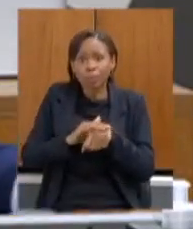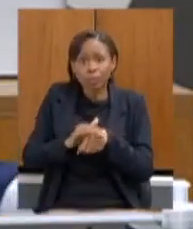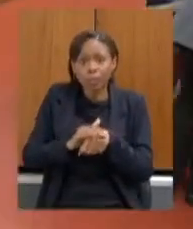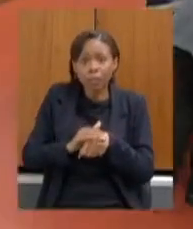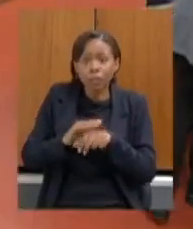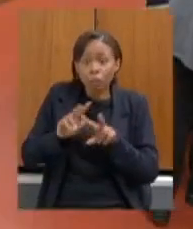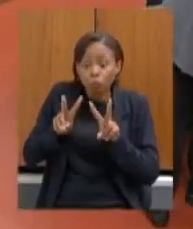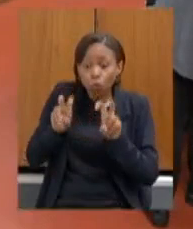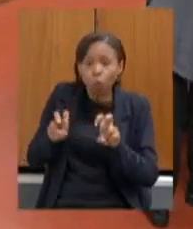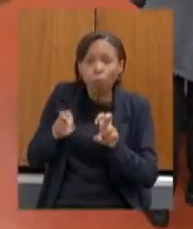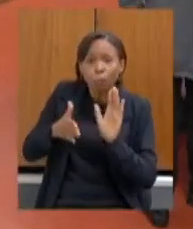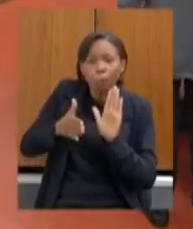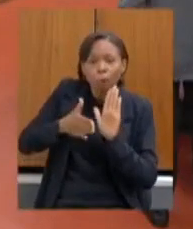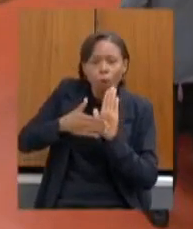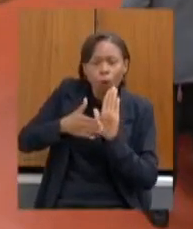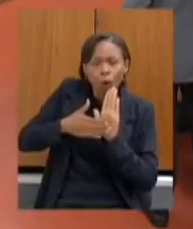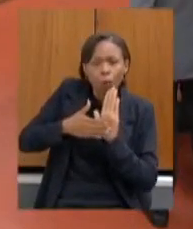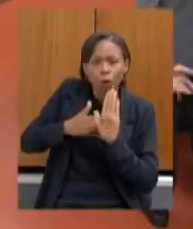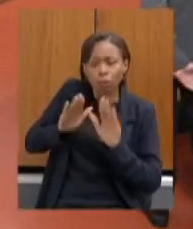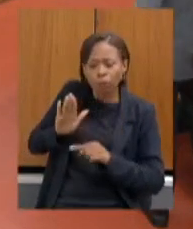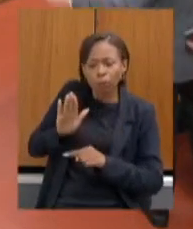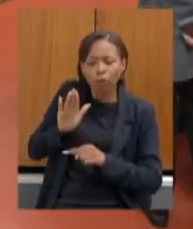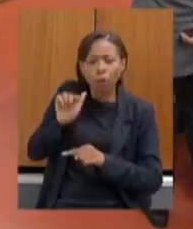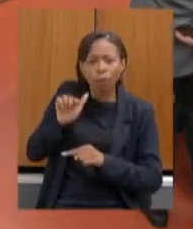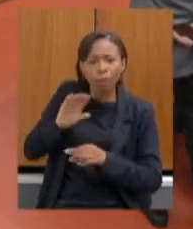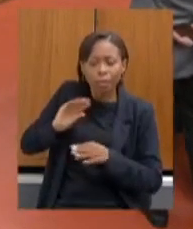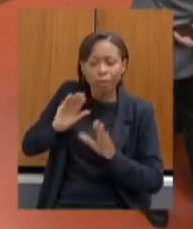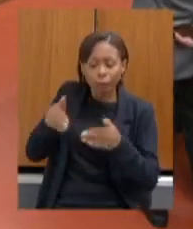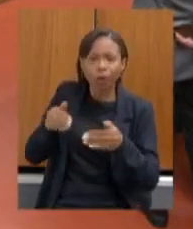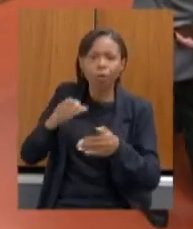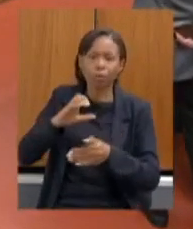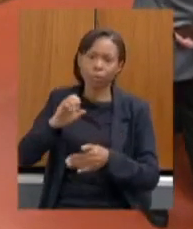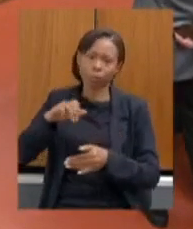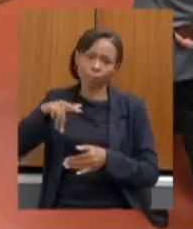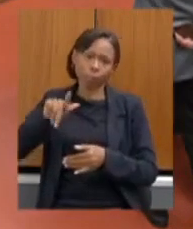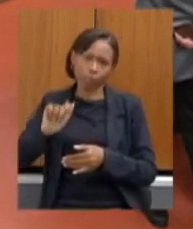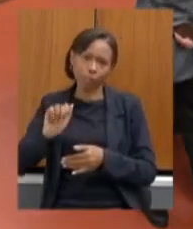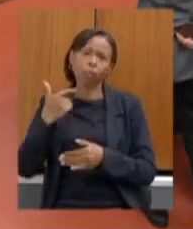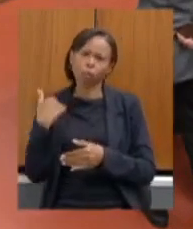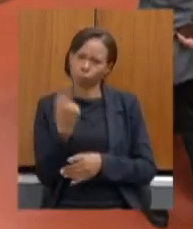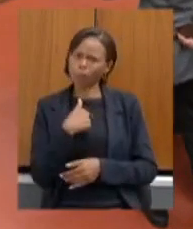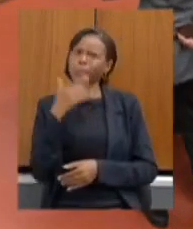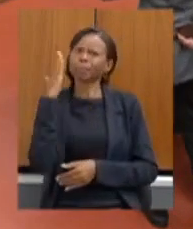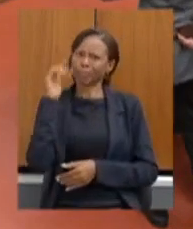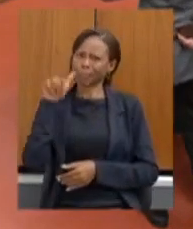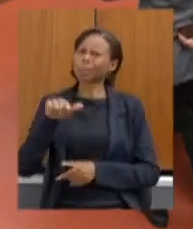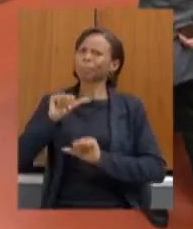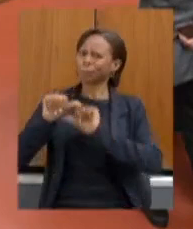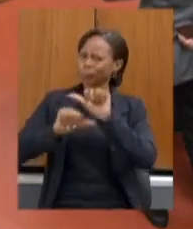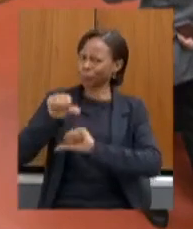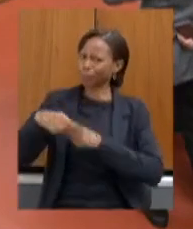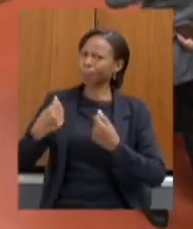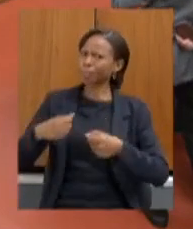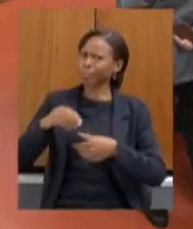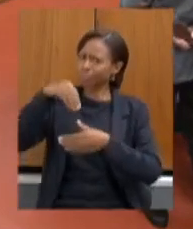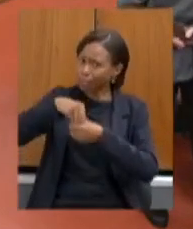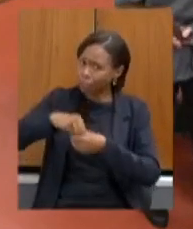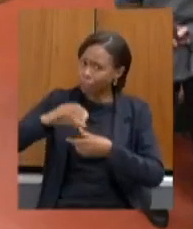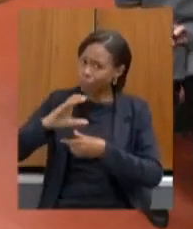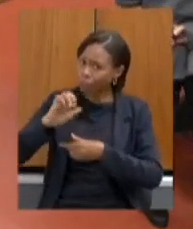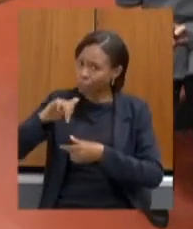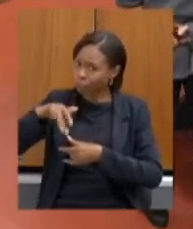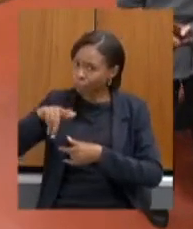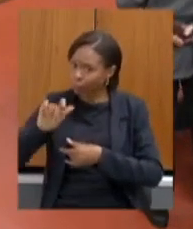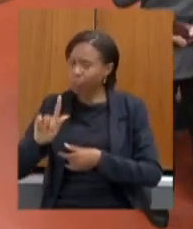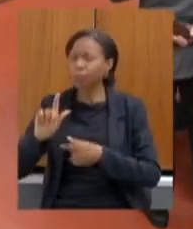propostas para a CEMIG. Eu acho que a essa altura, usando a CEMIG como exemplo, todos nós concordamos que ela precisa de uma reformulação. Algo na CEMIG tem que ser feito,